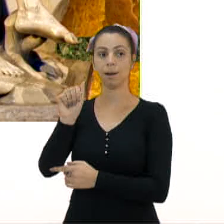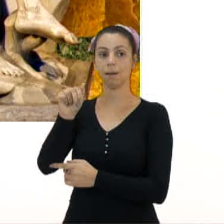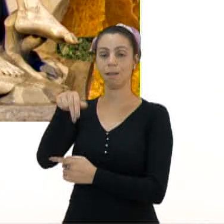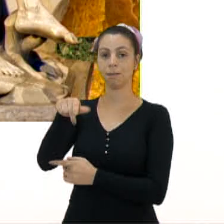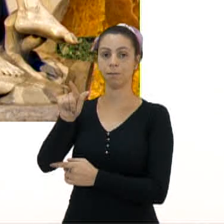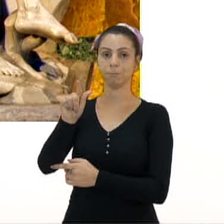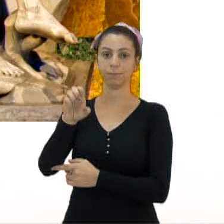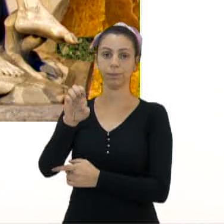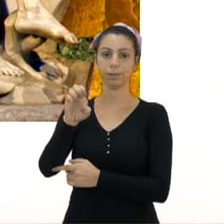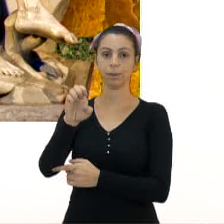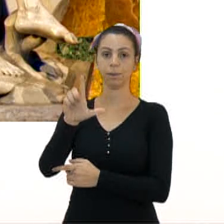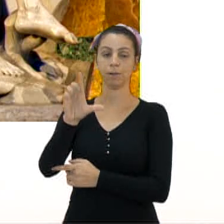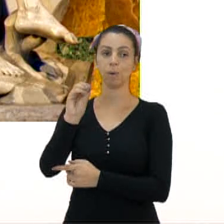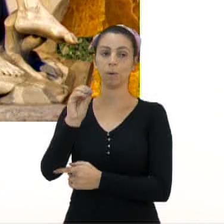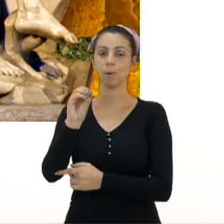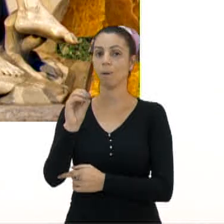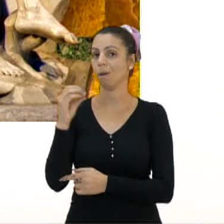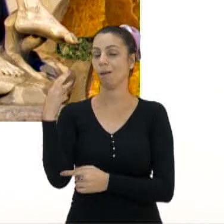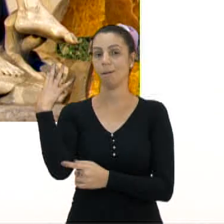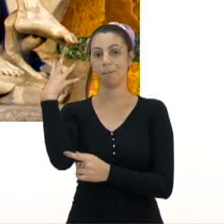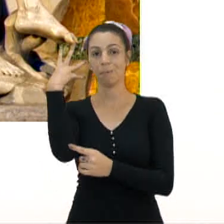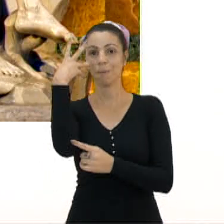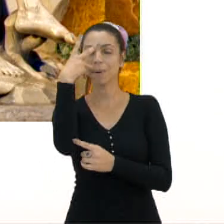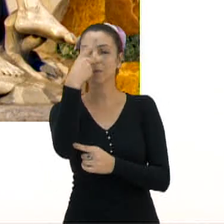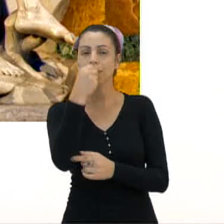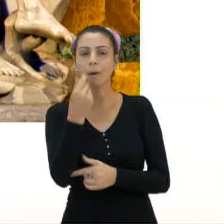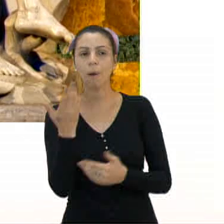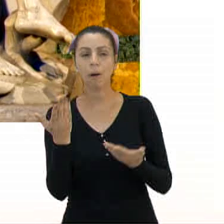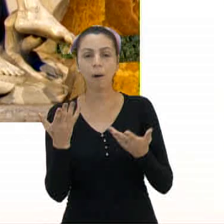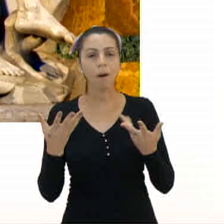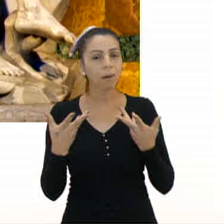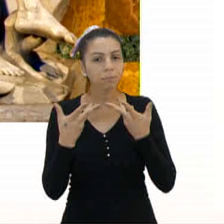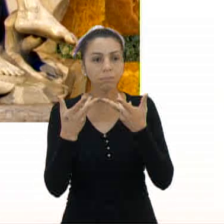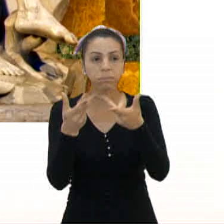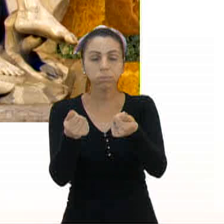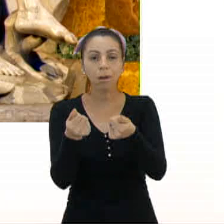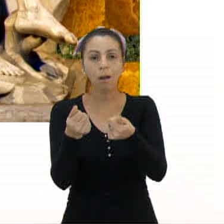né? Maravilhosa. Só que olha a cara de Maria.